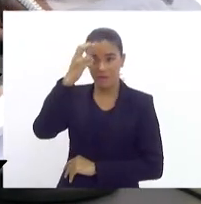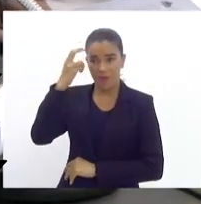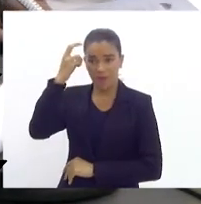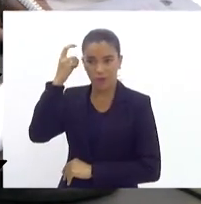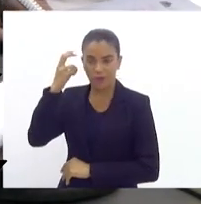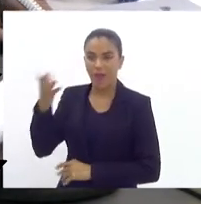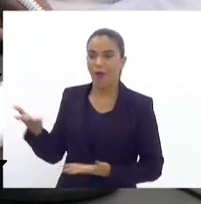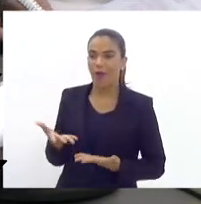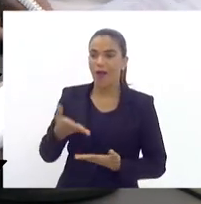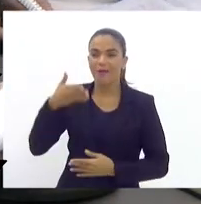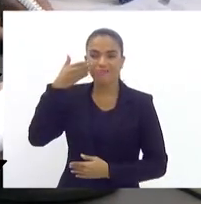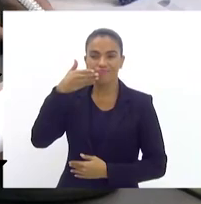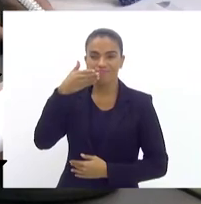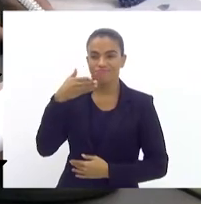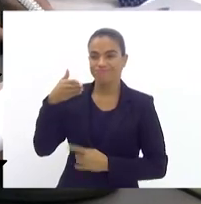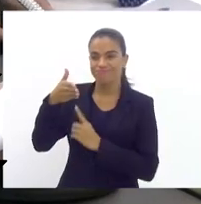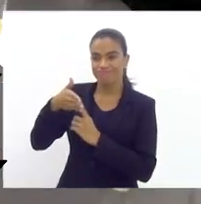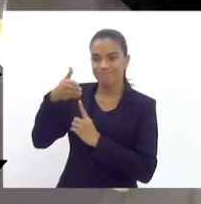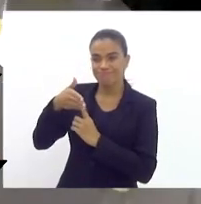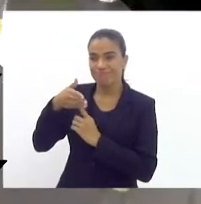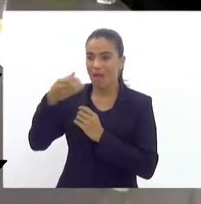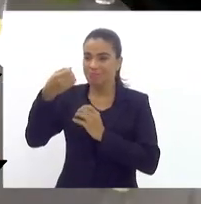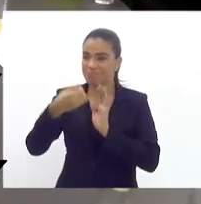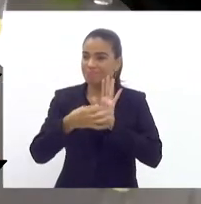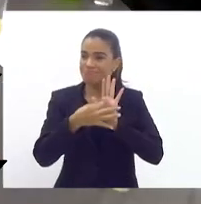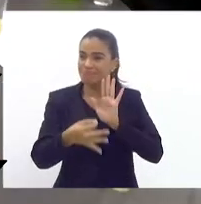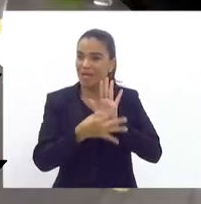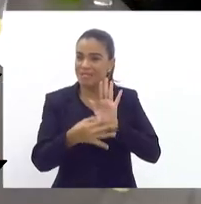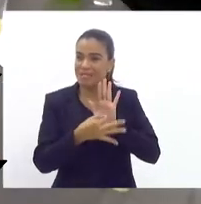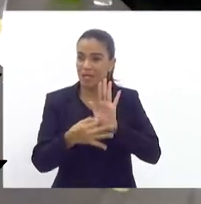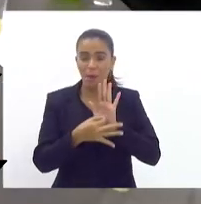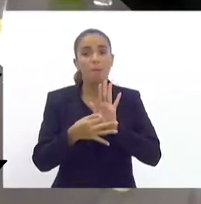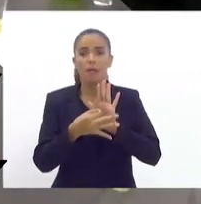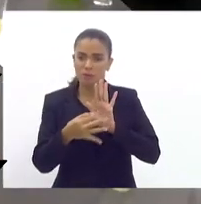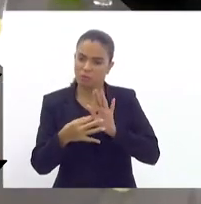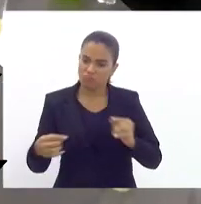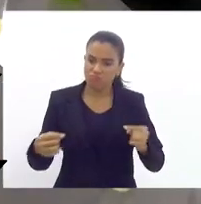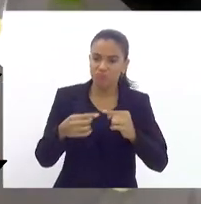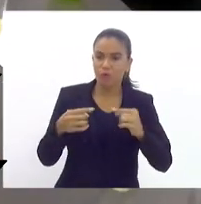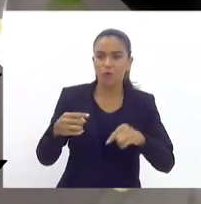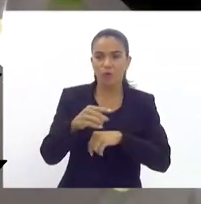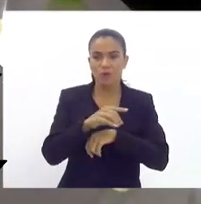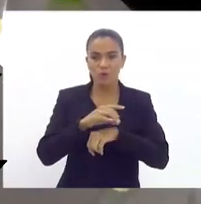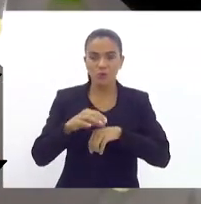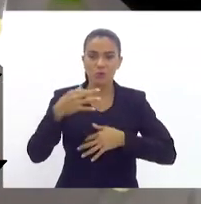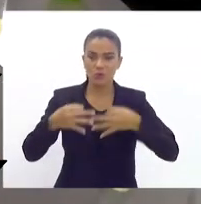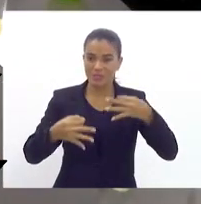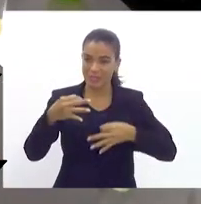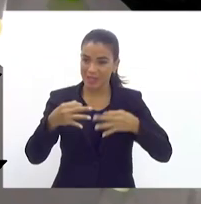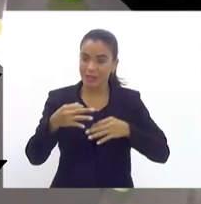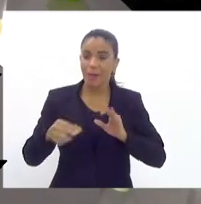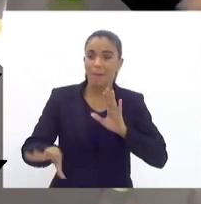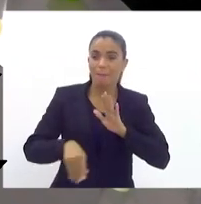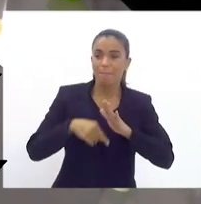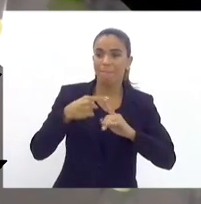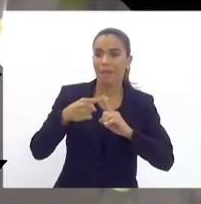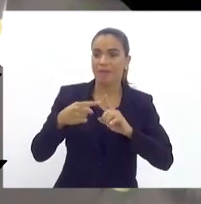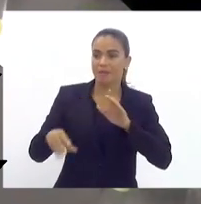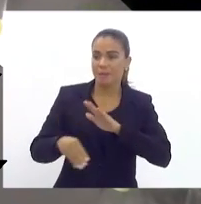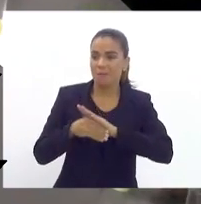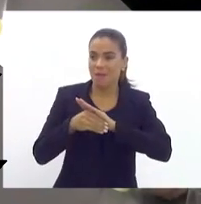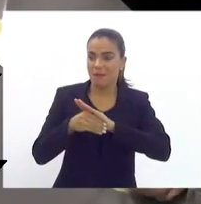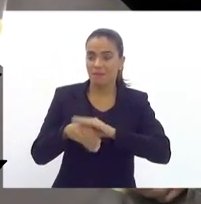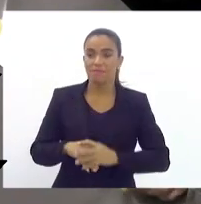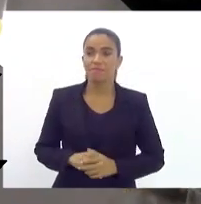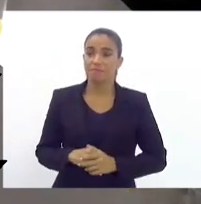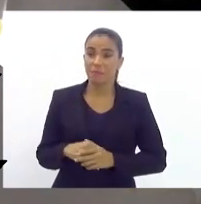quem eu passo a palavra para aparecer. O parecer é juridicidade com emendas, presidente. Esse projeto estava